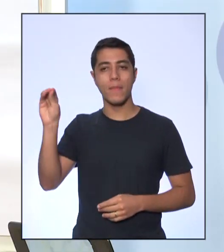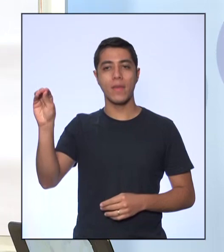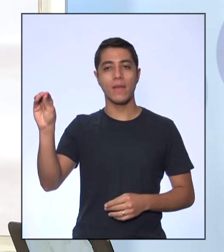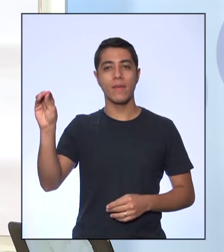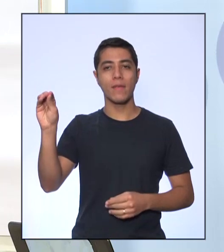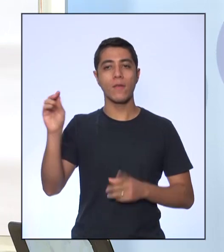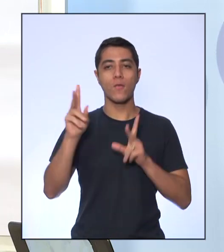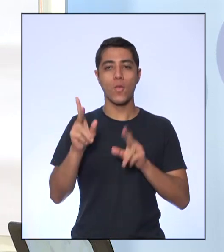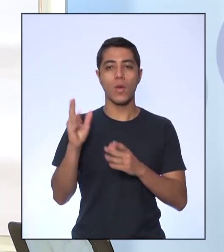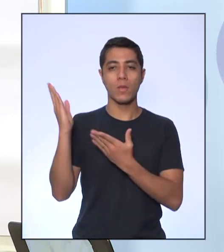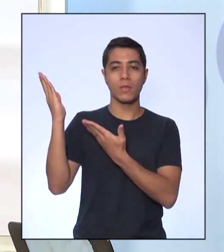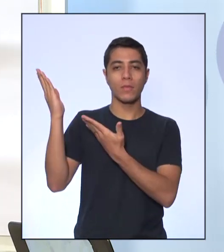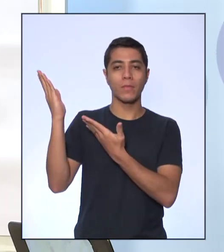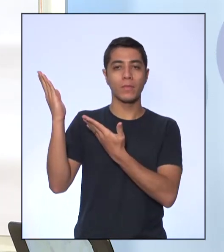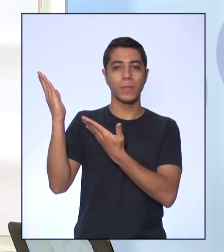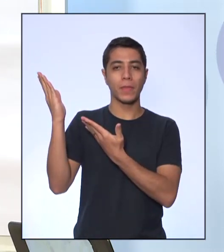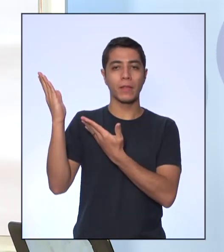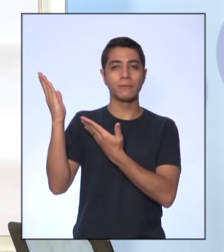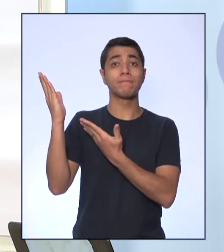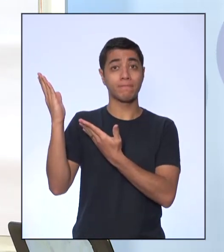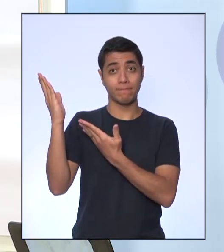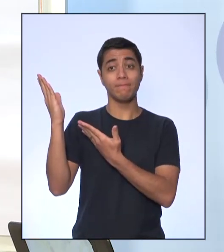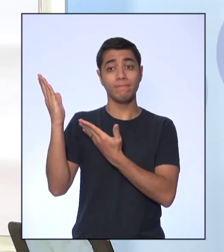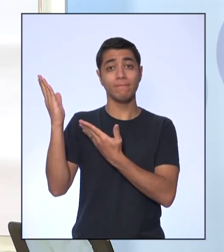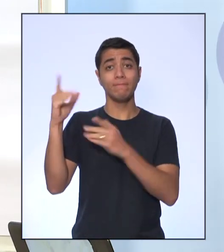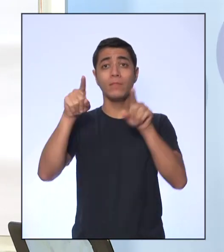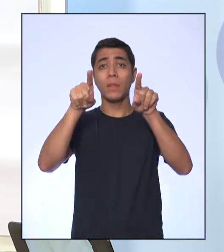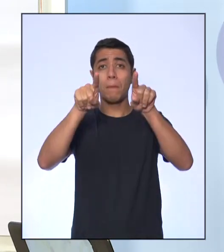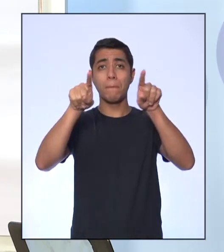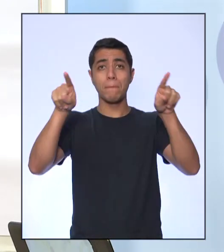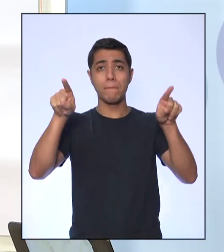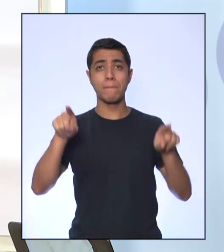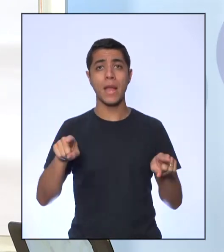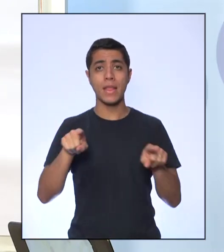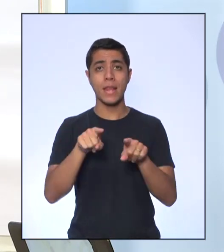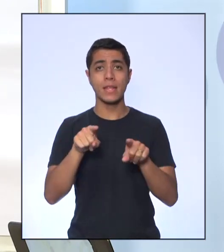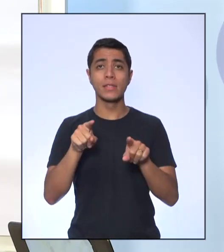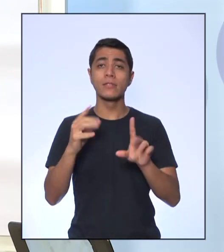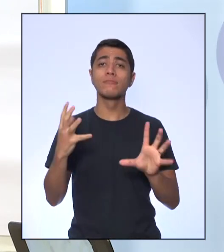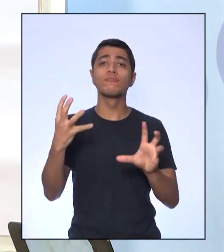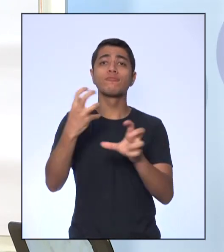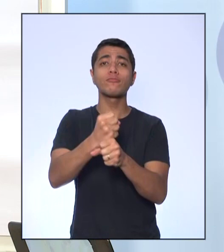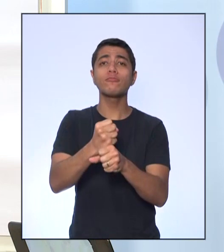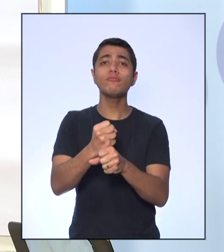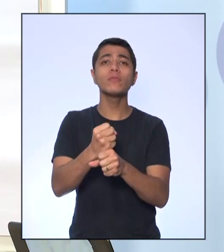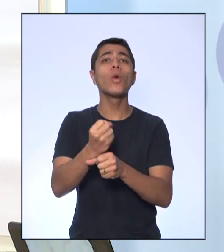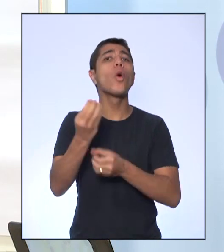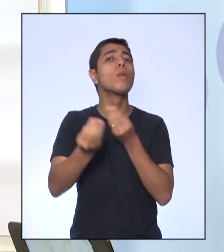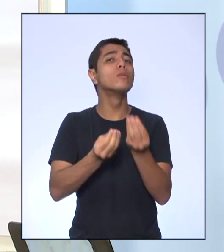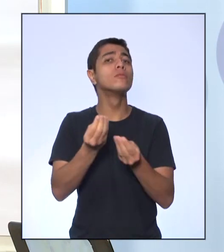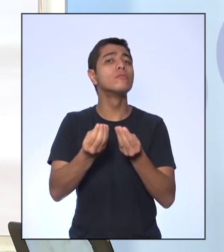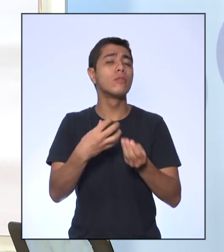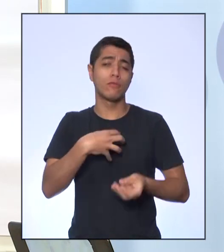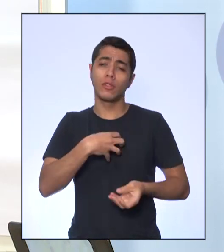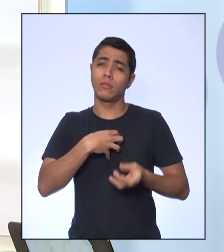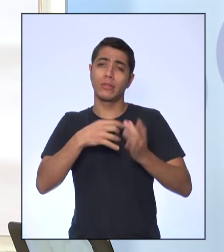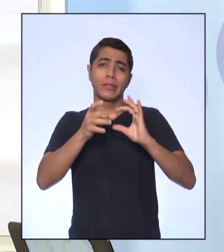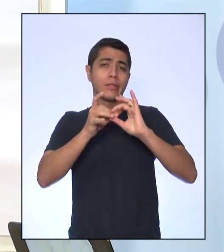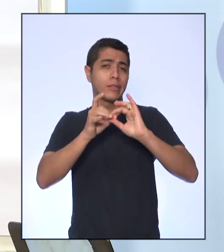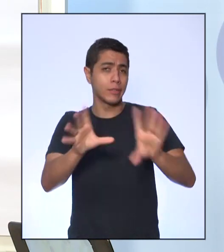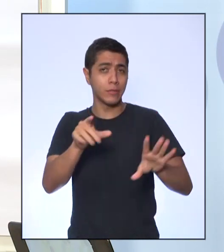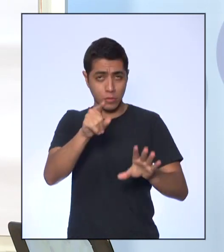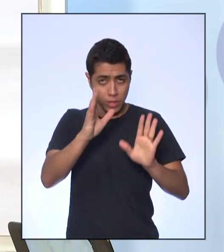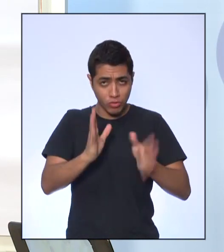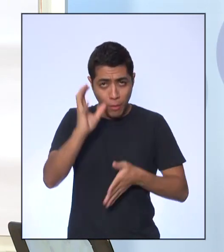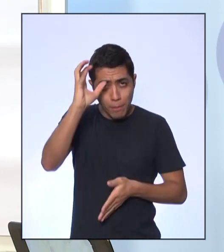você pode fazer da forma que você achar mais fácil, do jeito que você aprendeu. Eu vou dar um jeito, que geralmente eu fazer com os